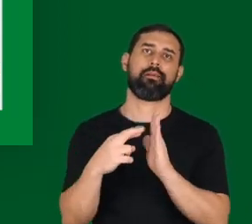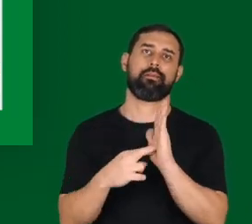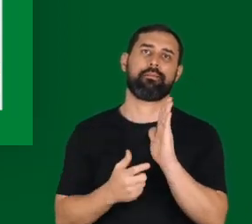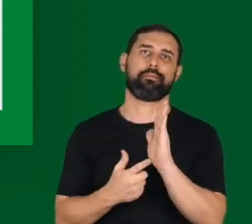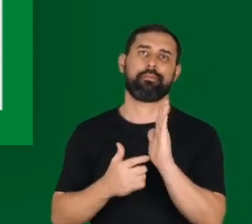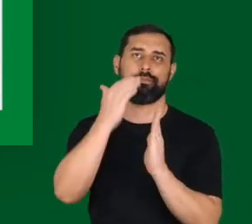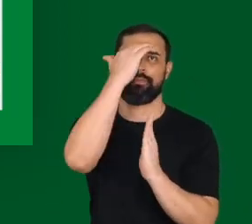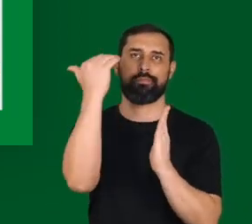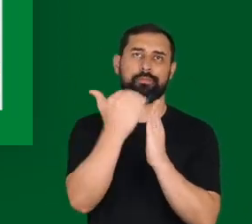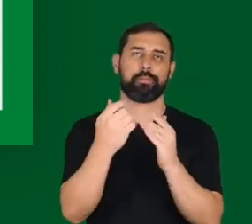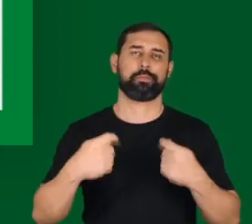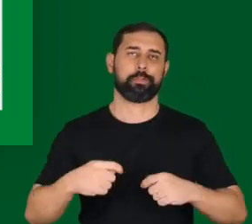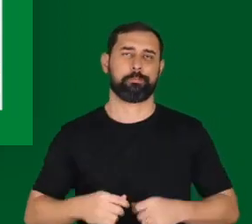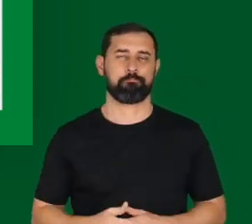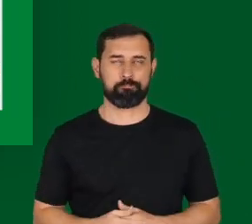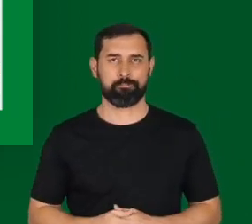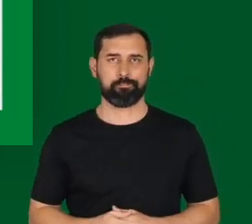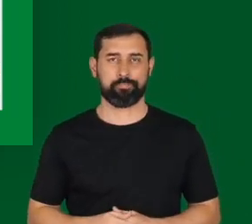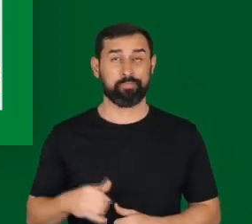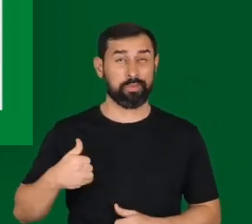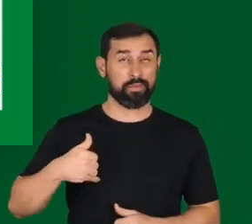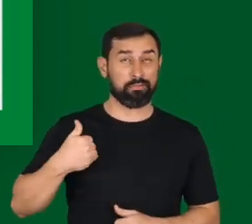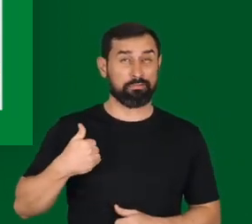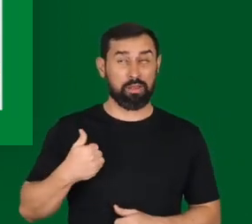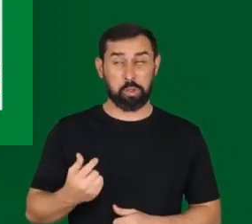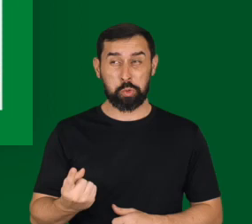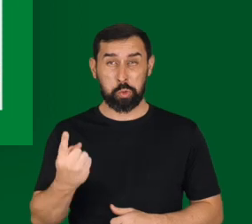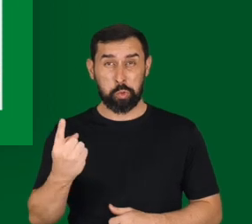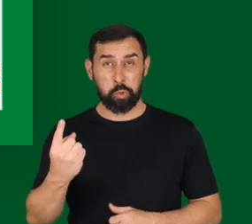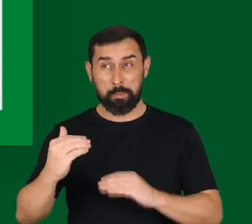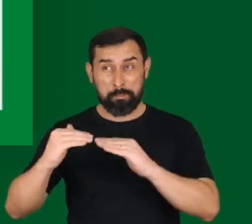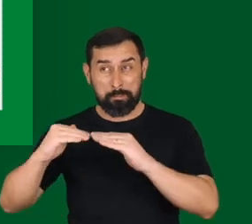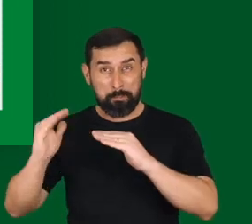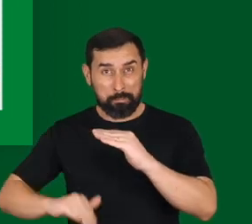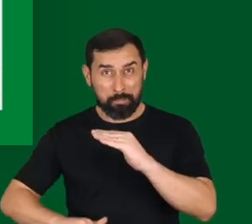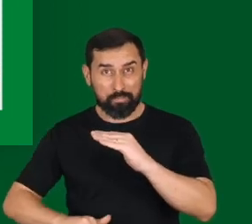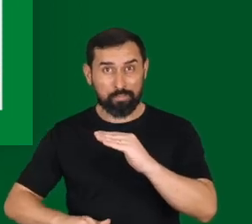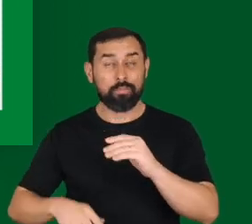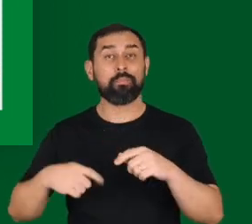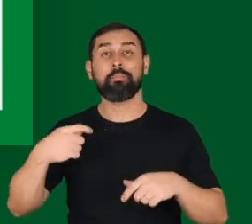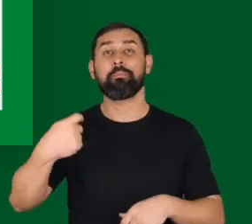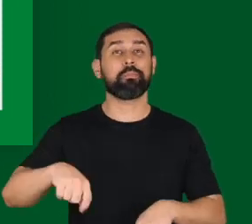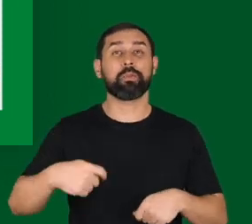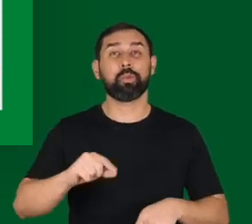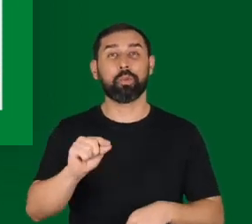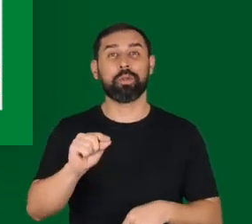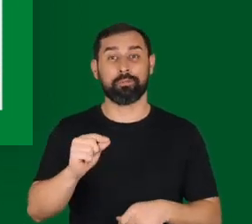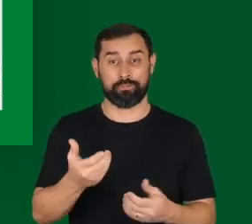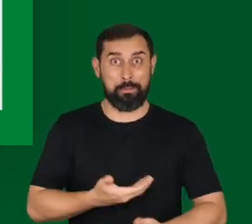pacientes, as crianças, né, têm que ser transportadas no